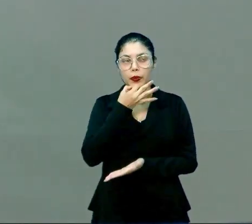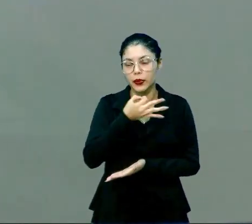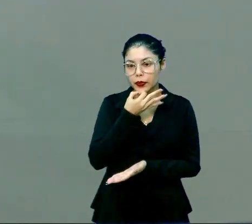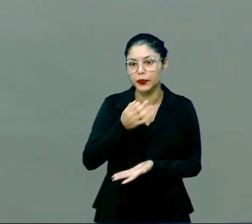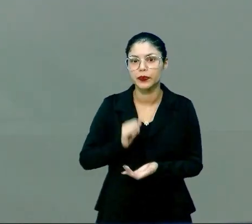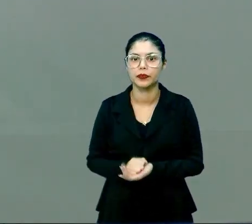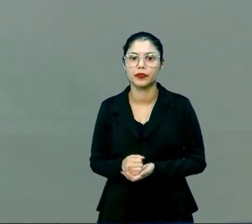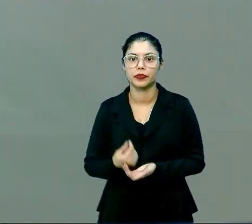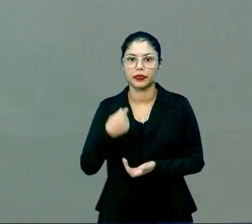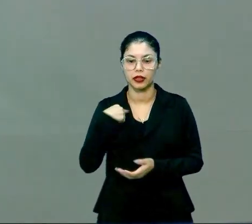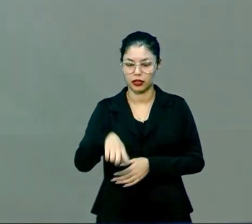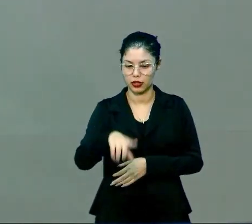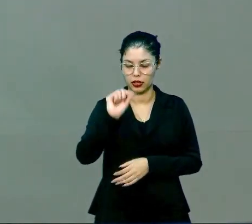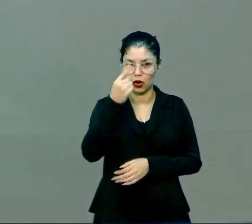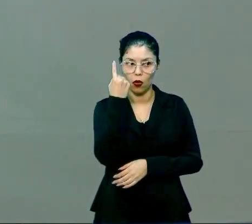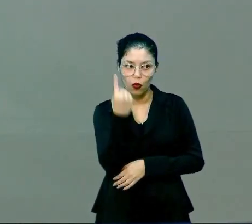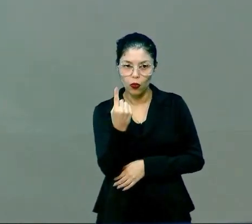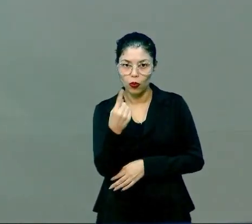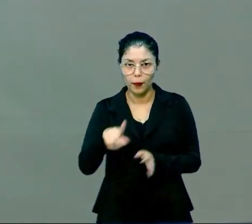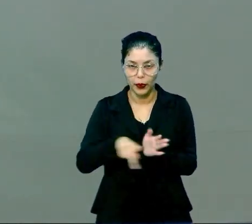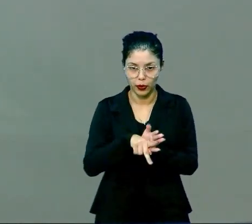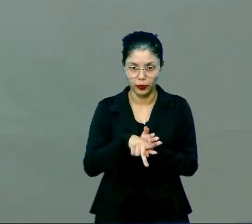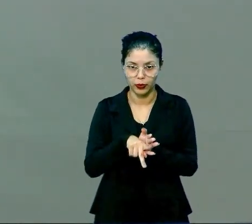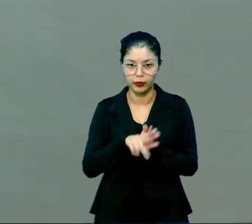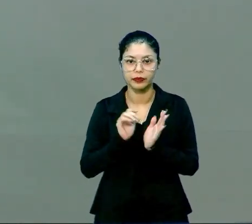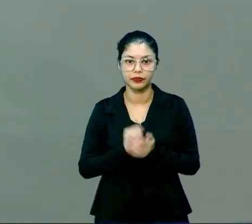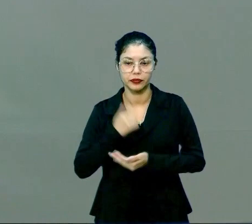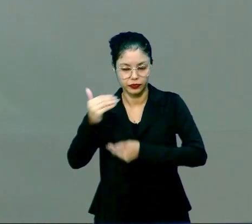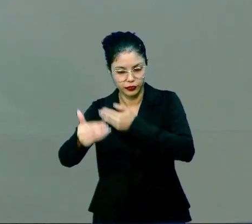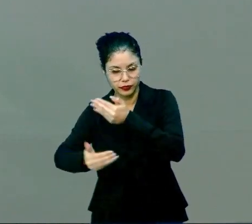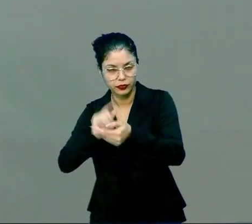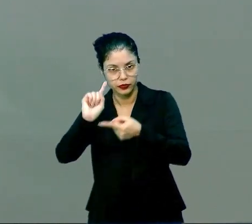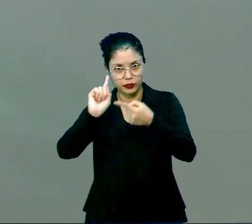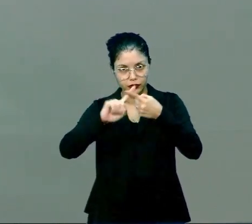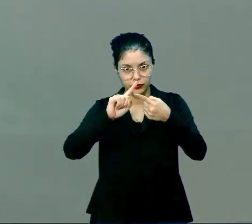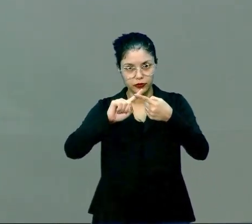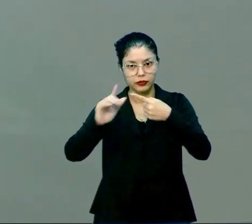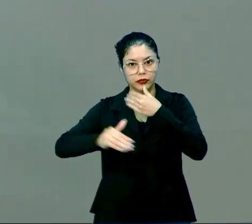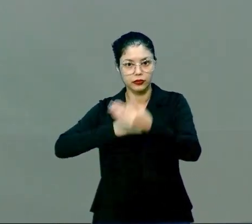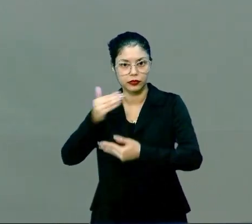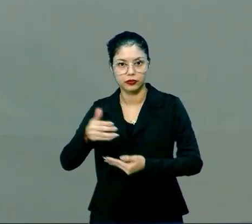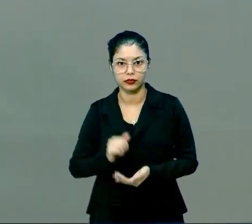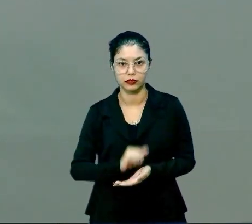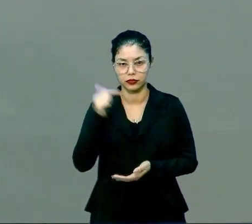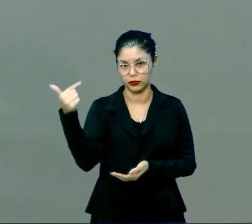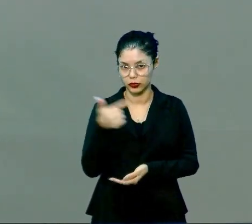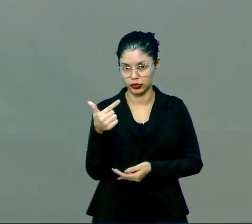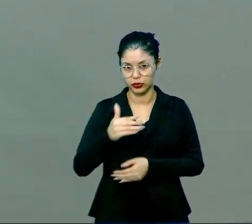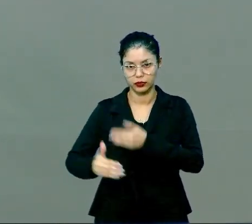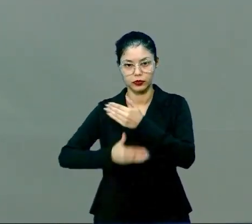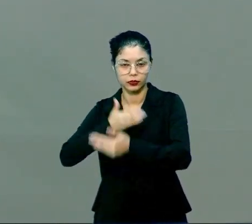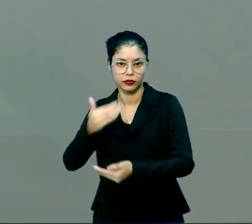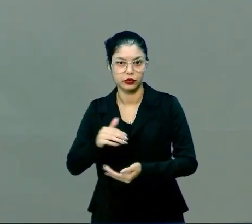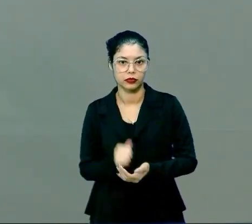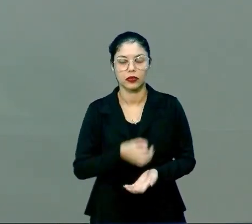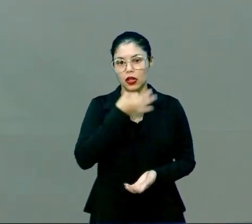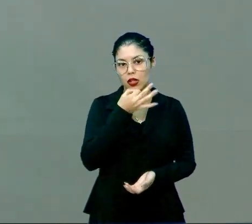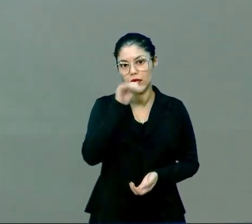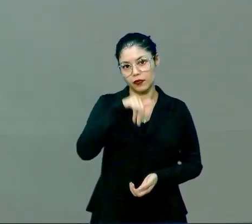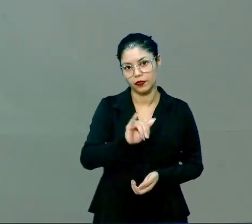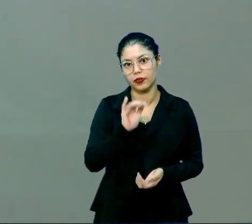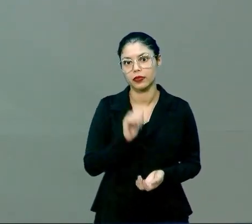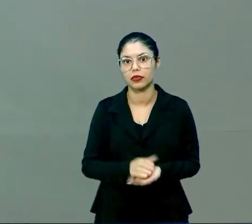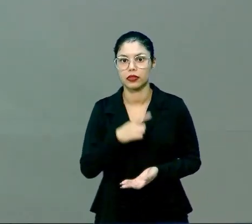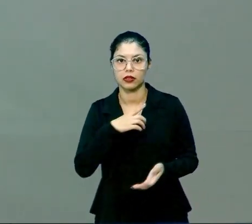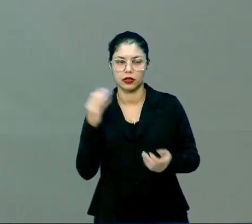eu selecionei um argumento X, desenvolvi no primeiro desenvolvimento. No segundo desenvolvimento, um argumento